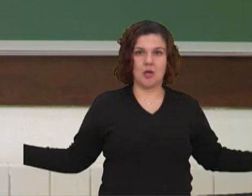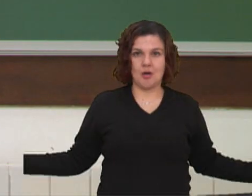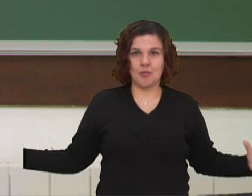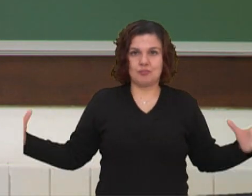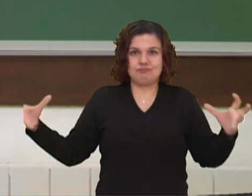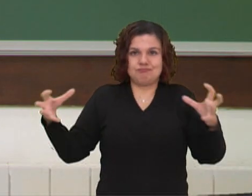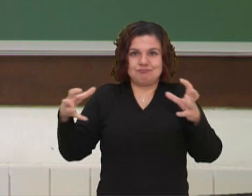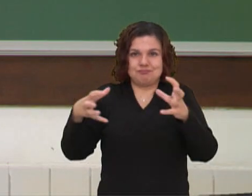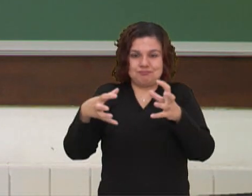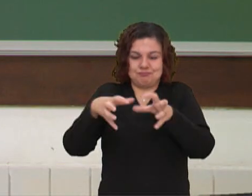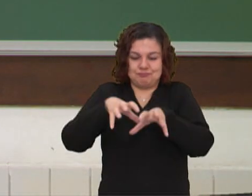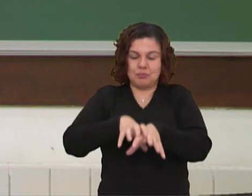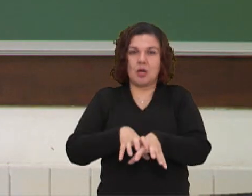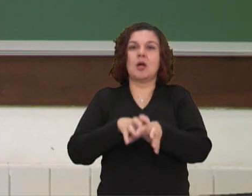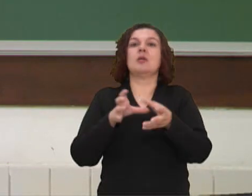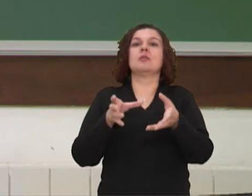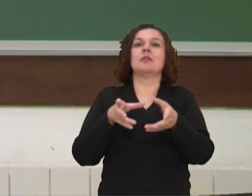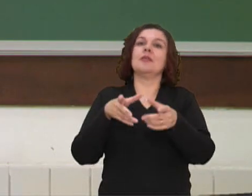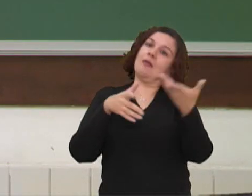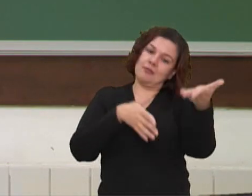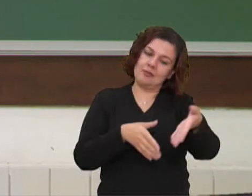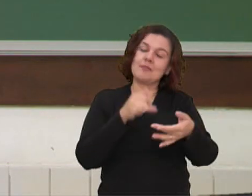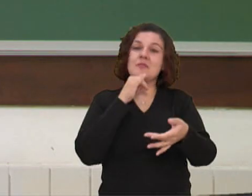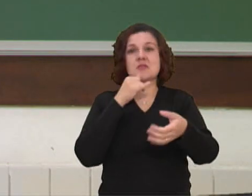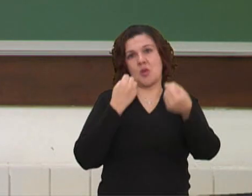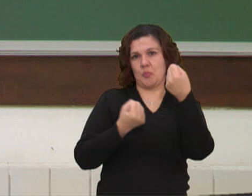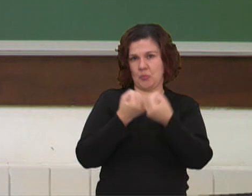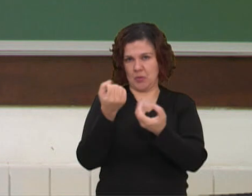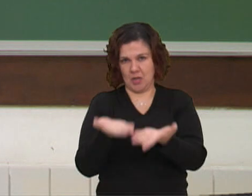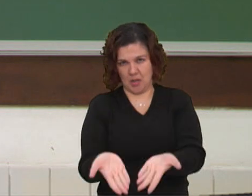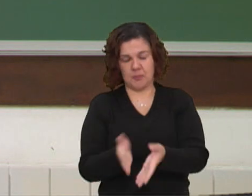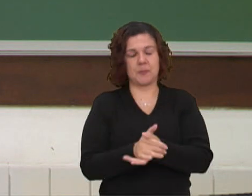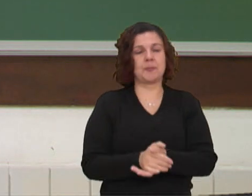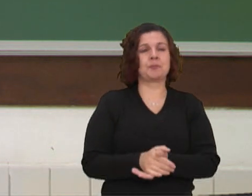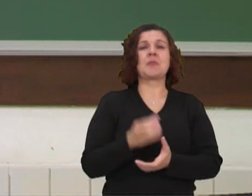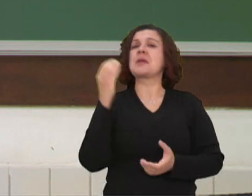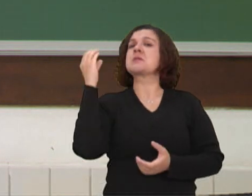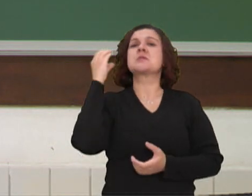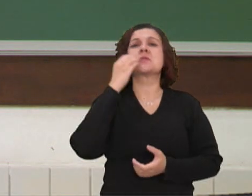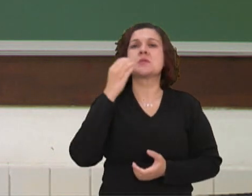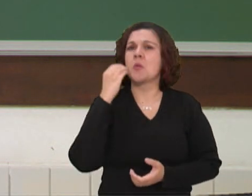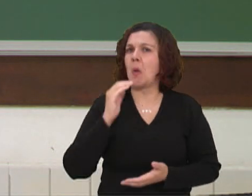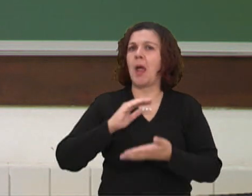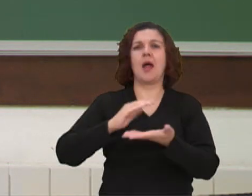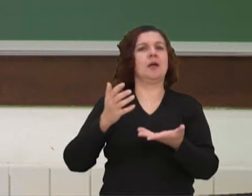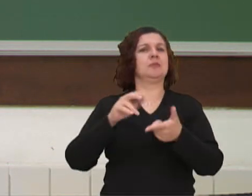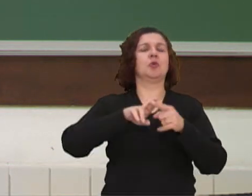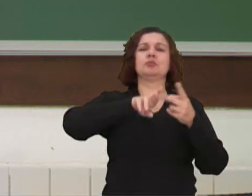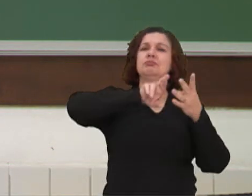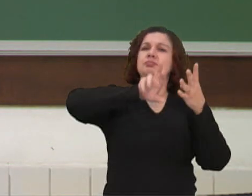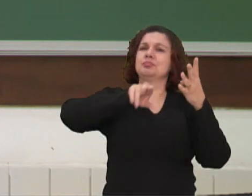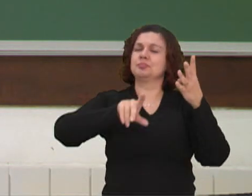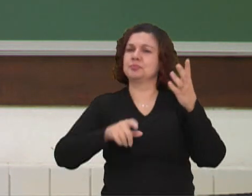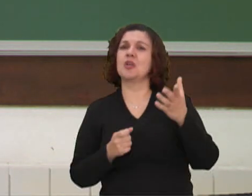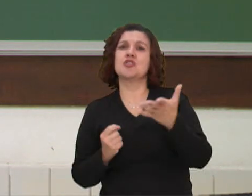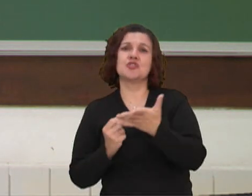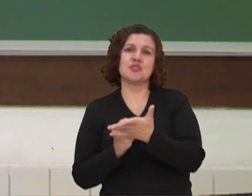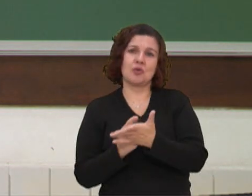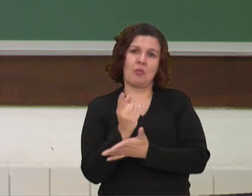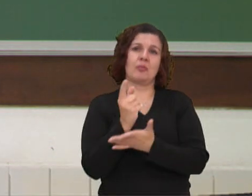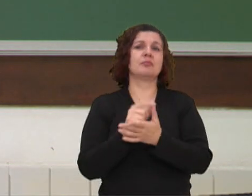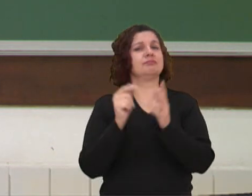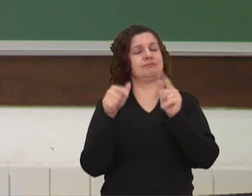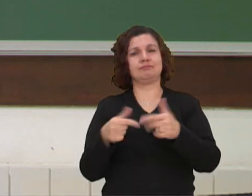mas de outros itens, como os celulares, como outros produtos que a gente adquire como